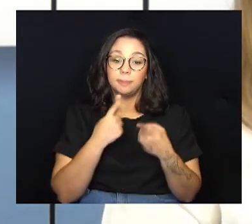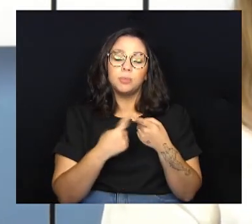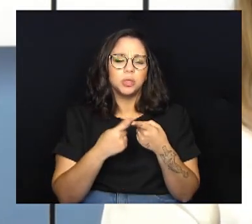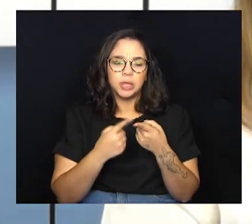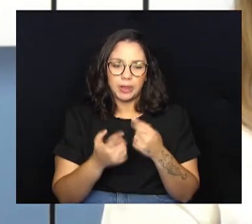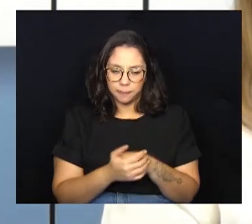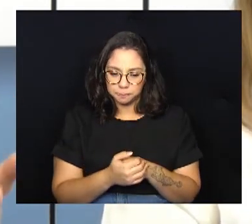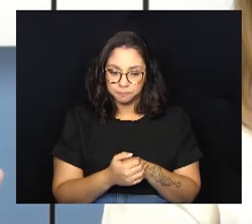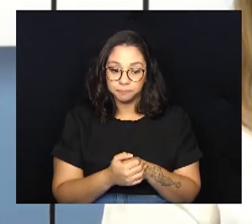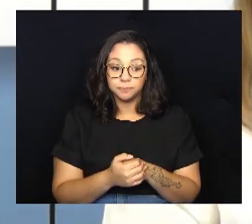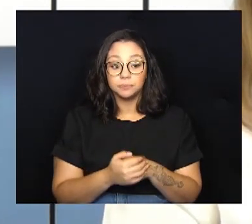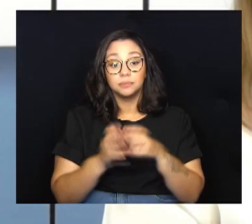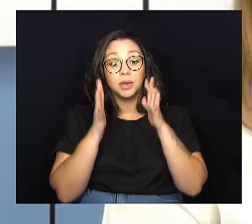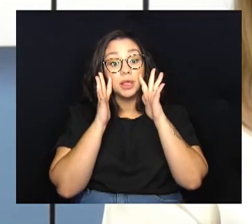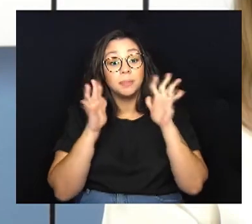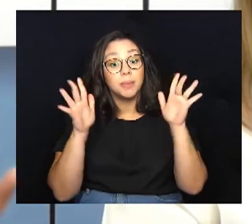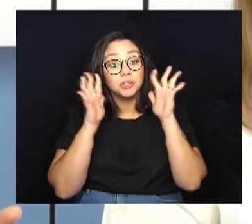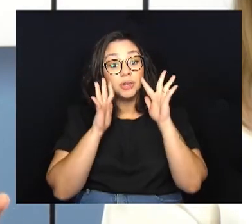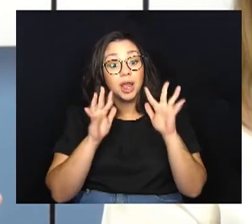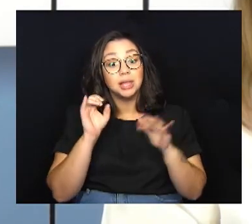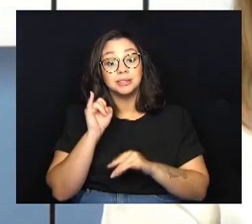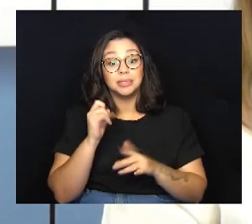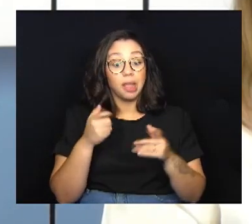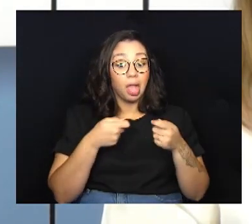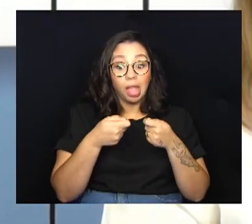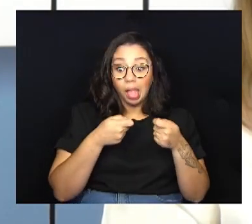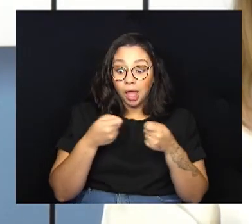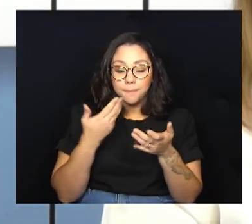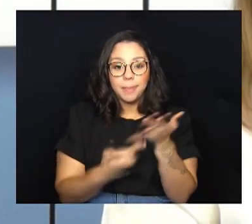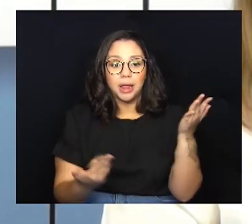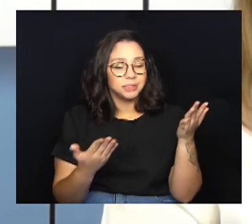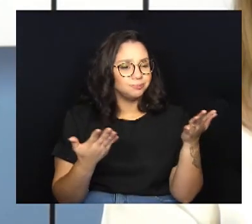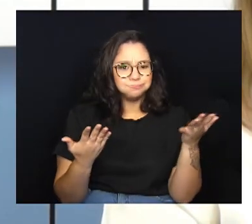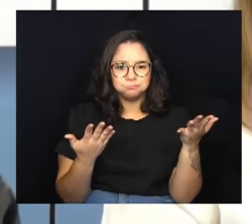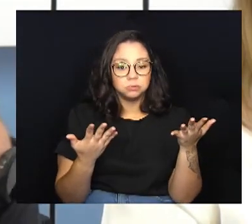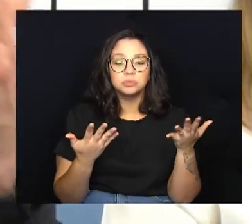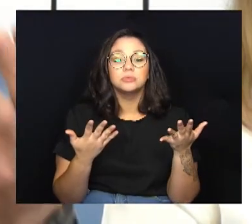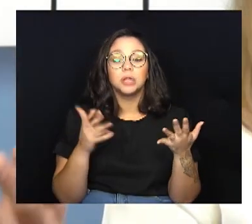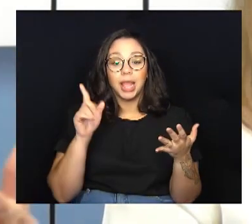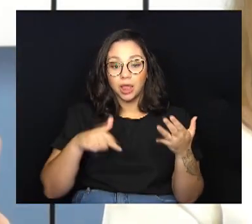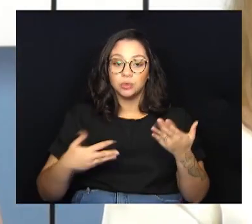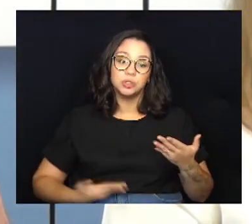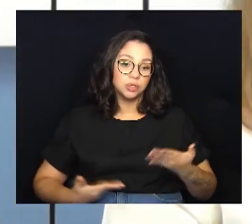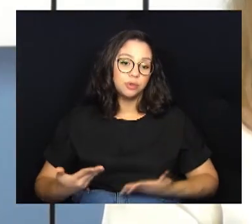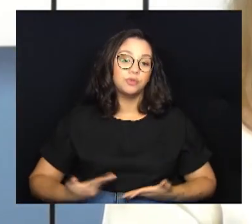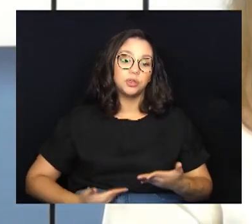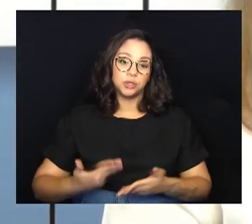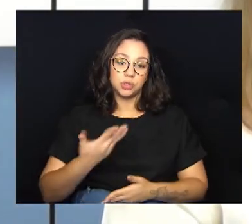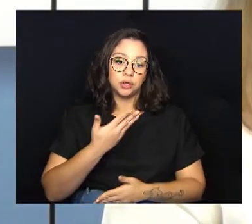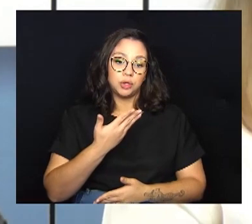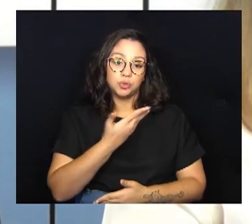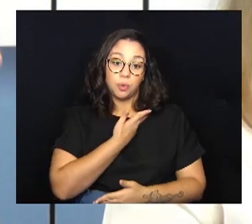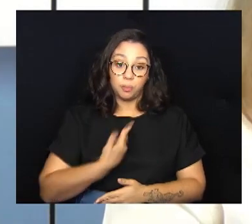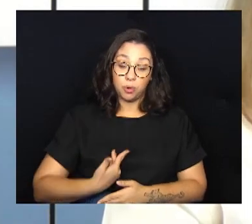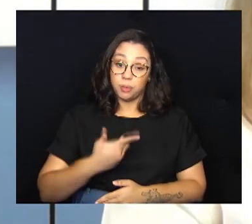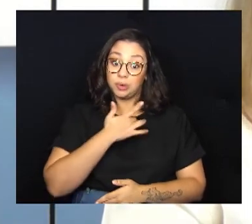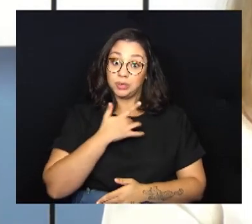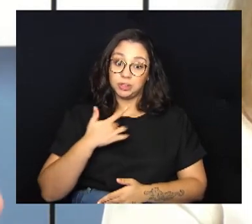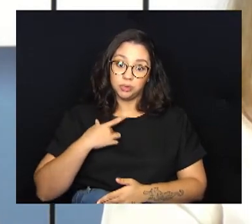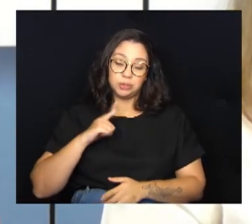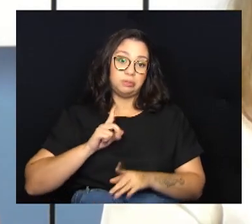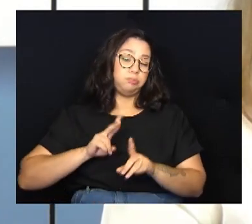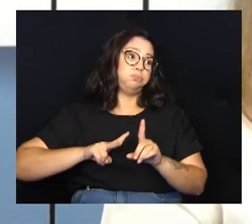estrutura dela, né? Então, assim, até discordo, Luciano, mas eu acredito que Campinas já tenha a K9, como tem